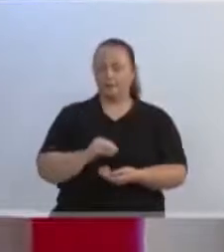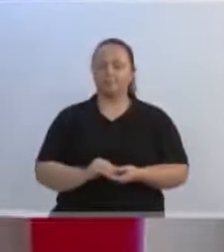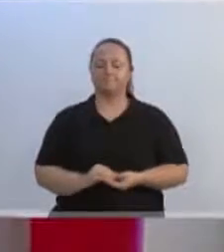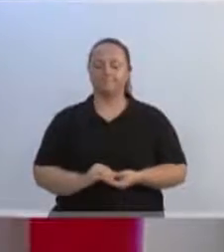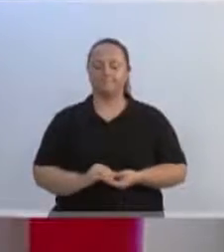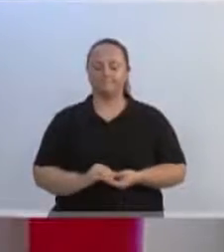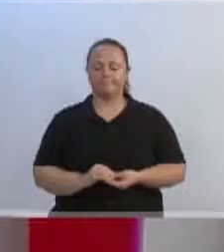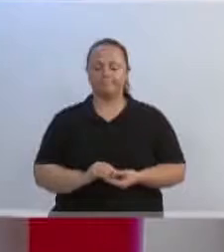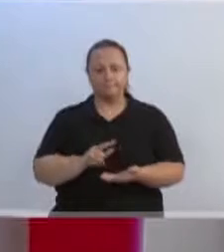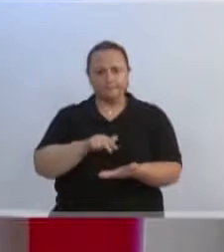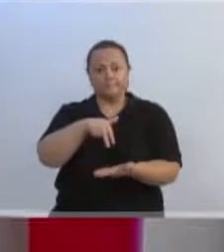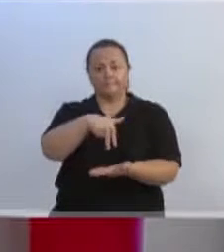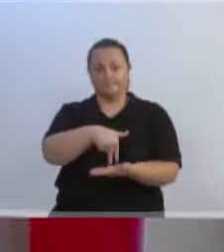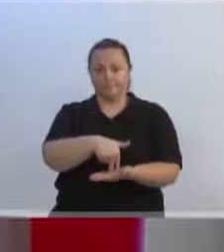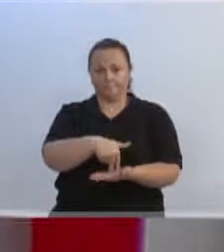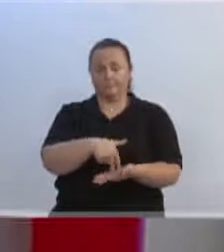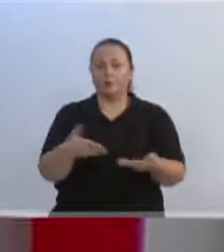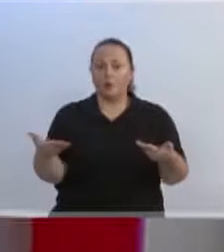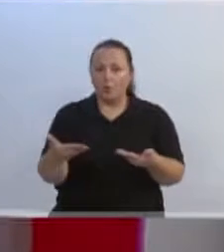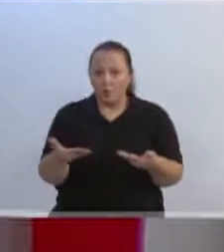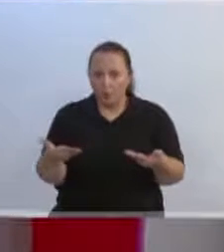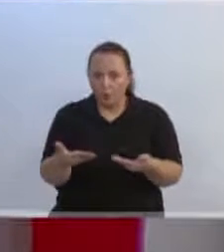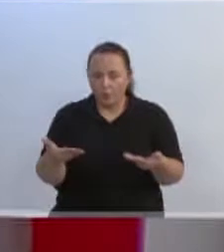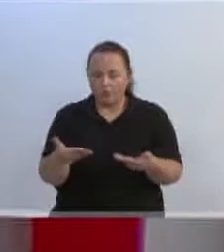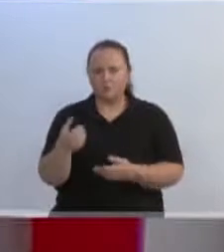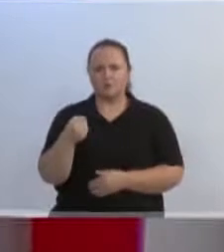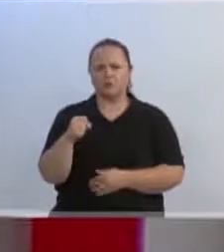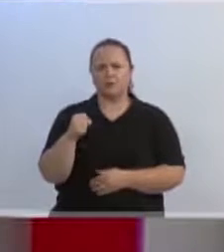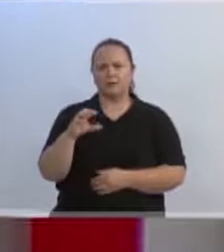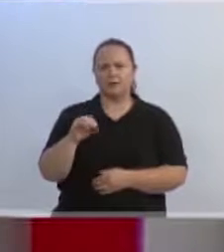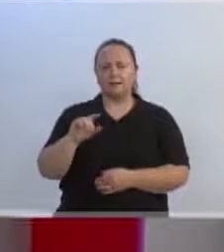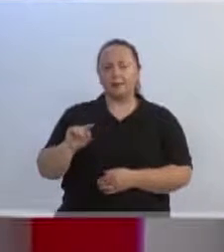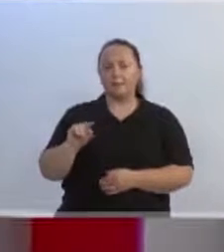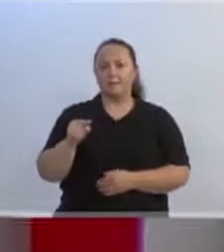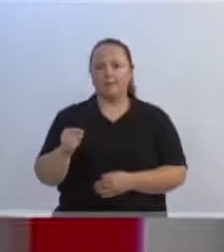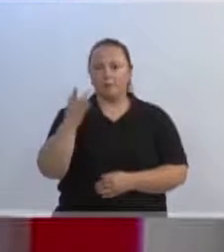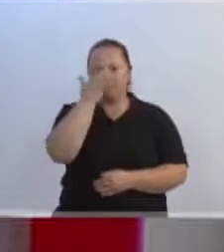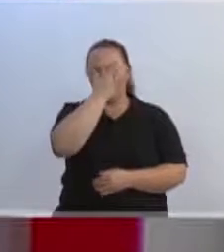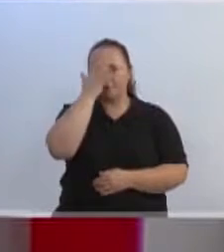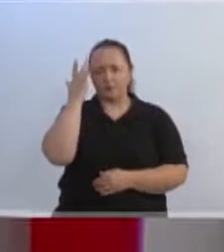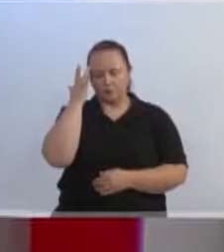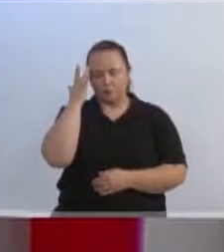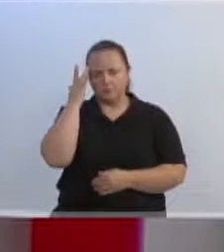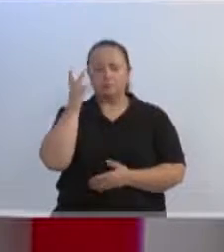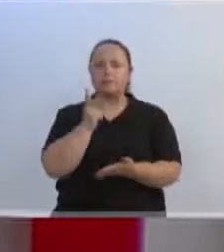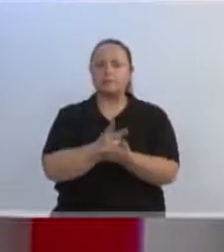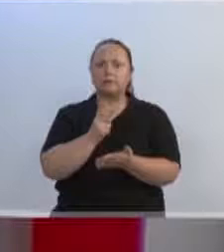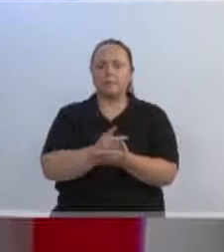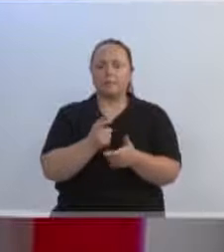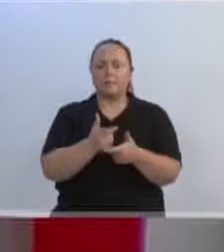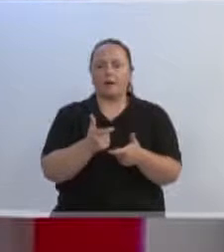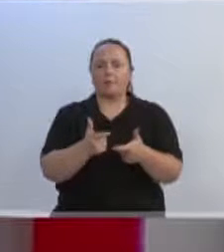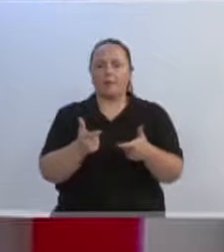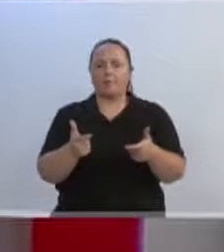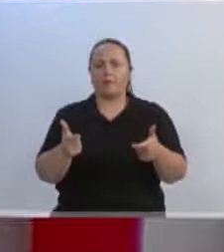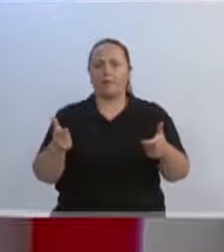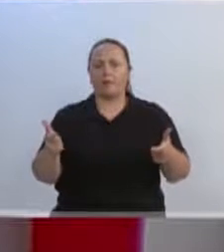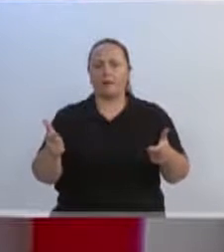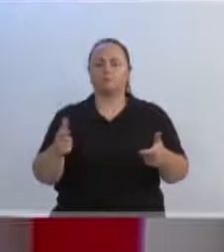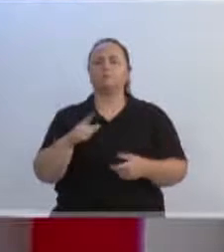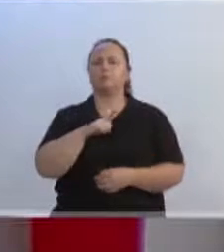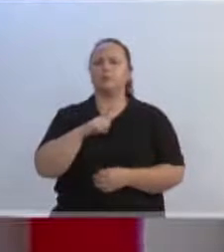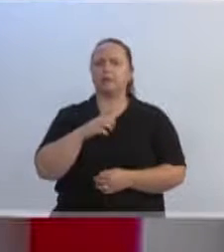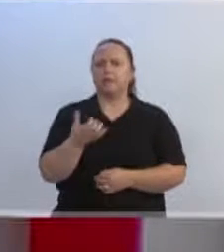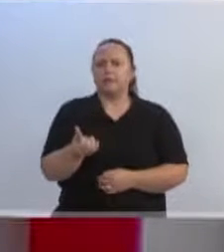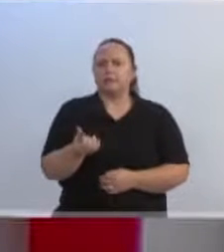O representante do Uber citou o transporte como rápido, onde já atende cerca de 80 mil blumenauenses